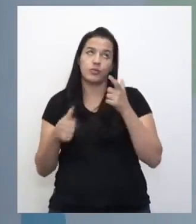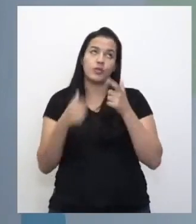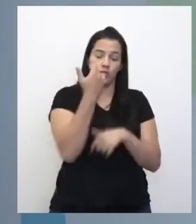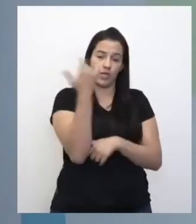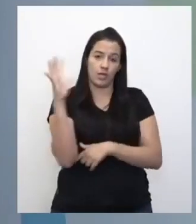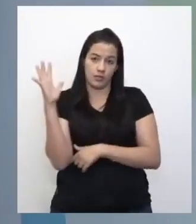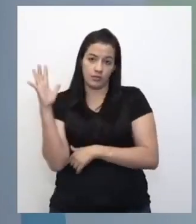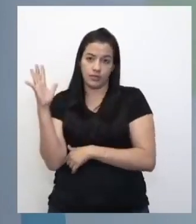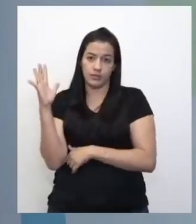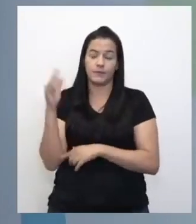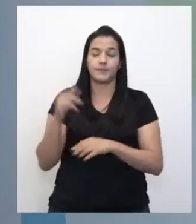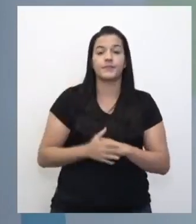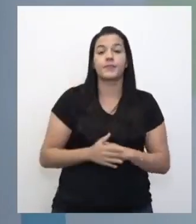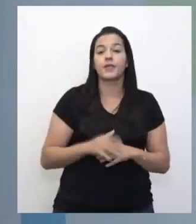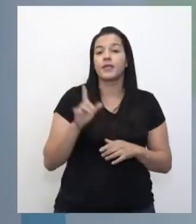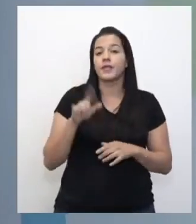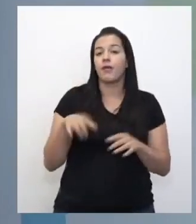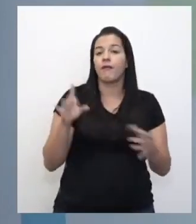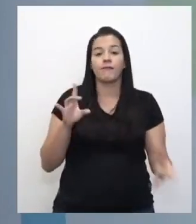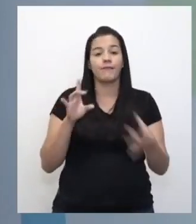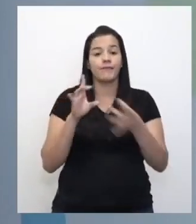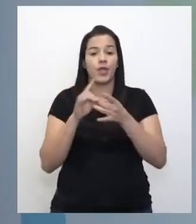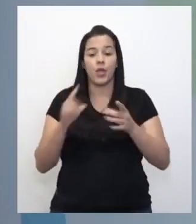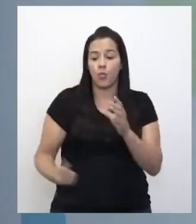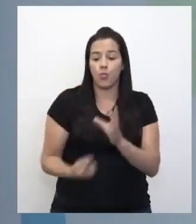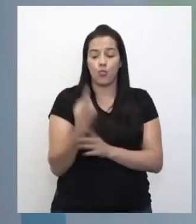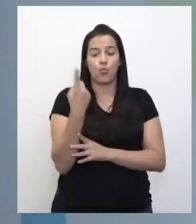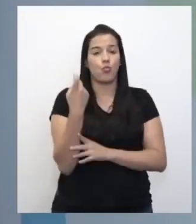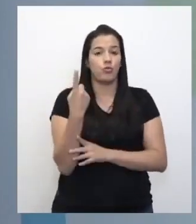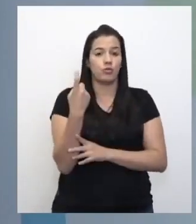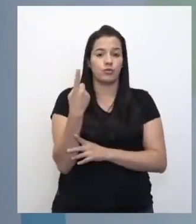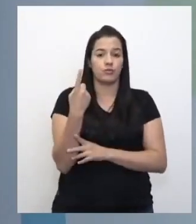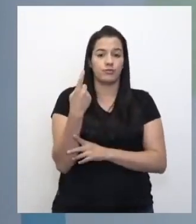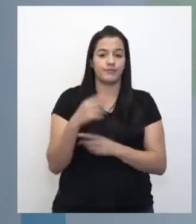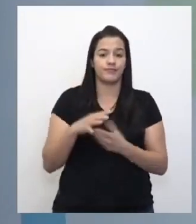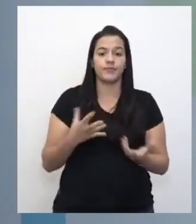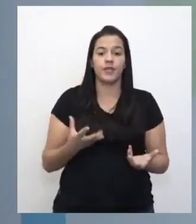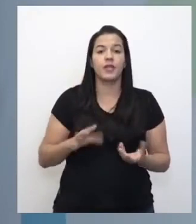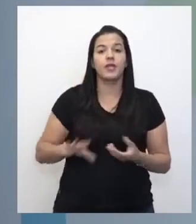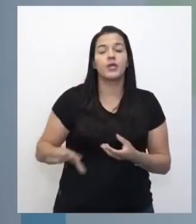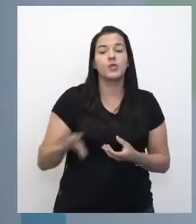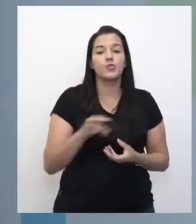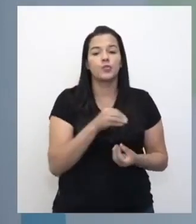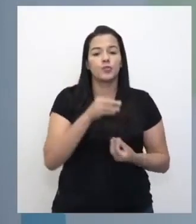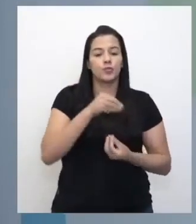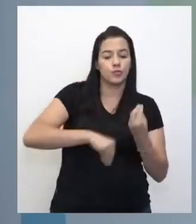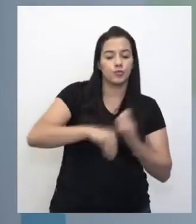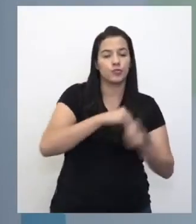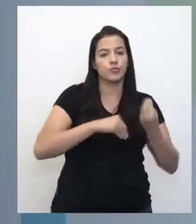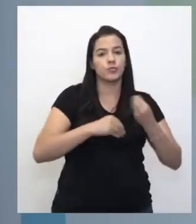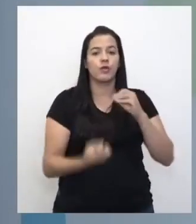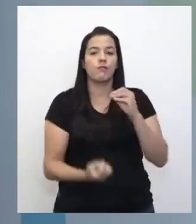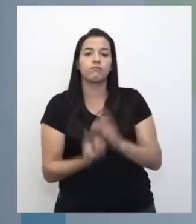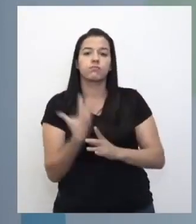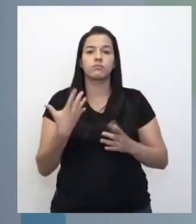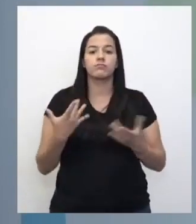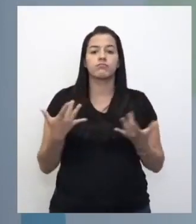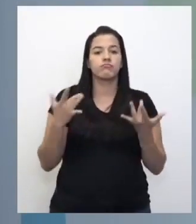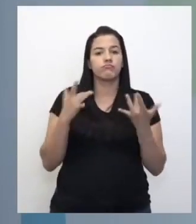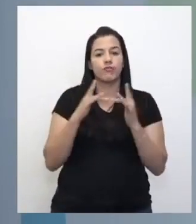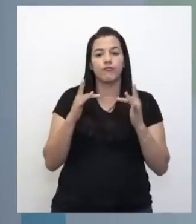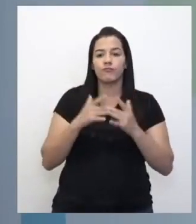seja, Iracema e a natureza são uma coisa única. O que vem mexer naquilo, criar uma espécie